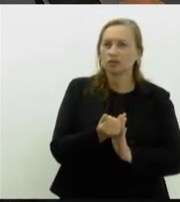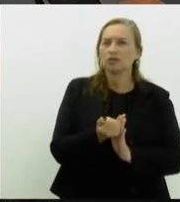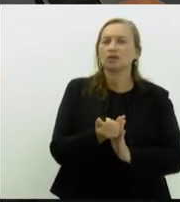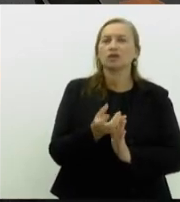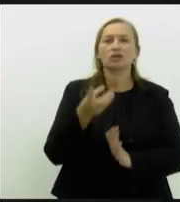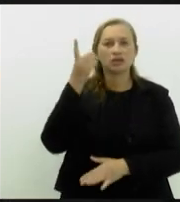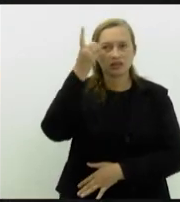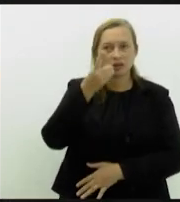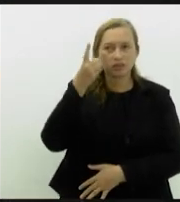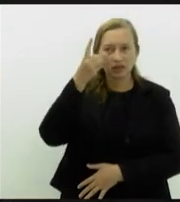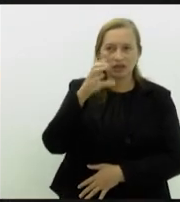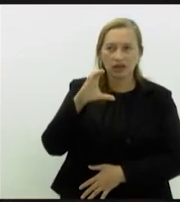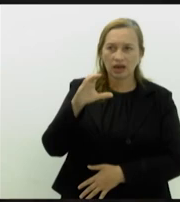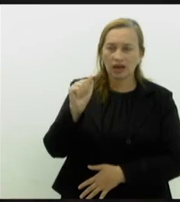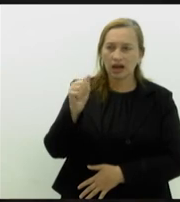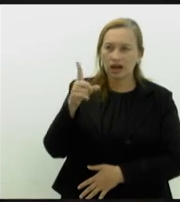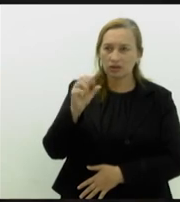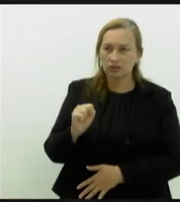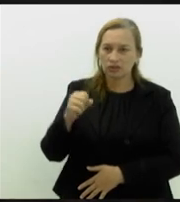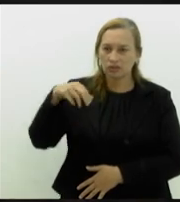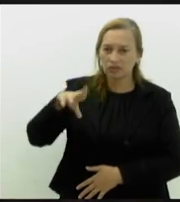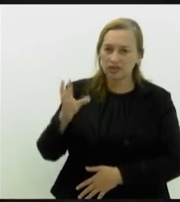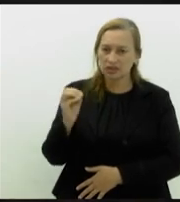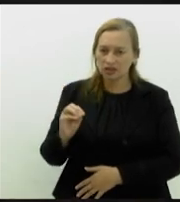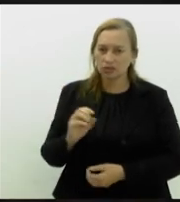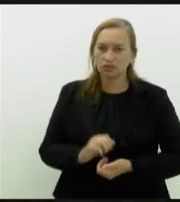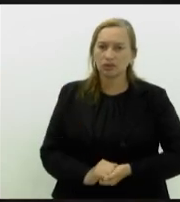deputado Carlos Macedo, por favor.